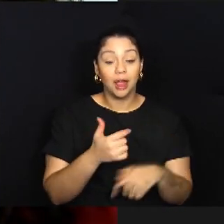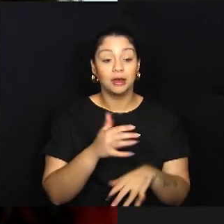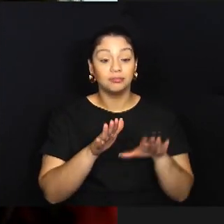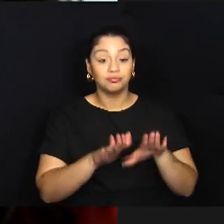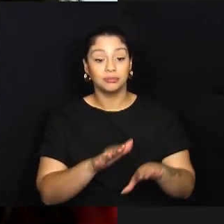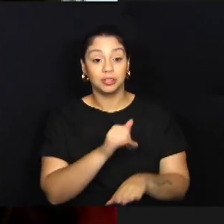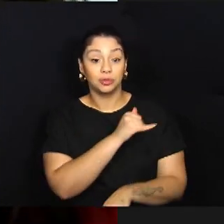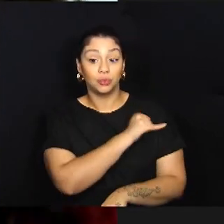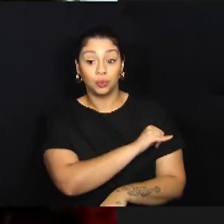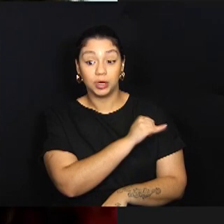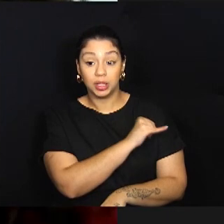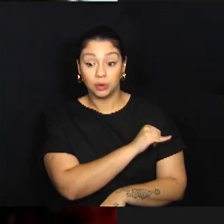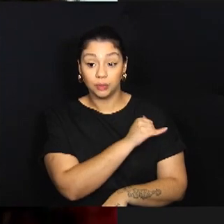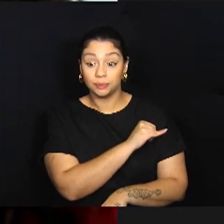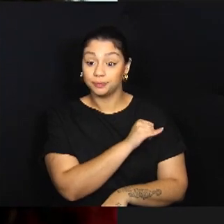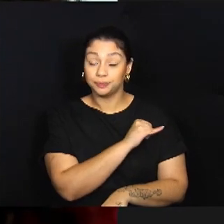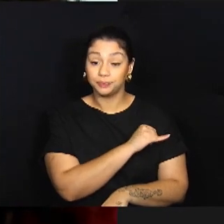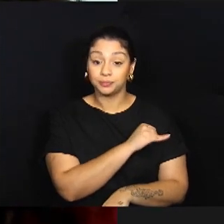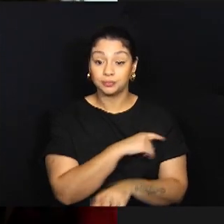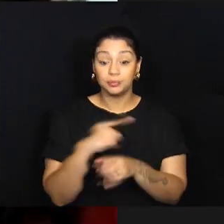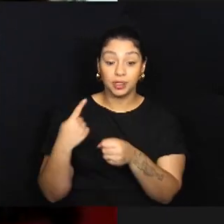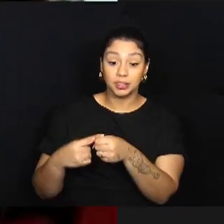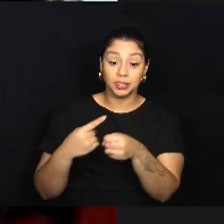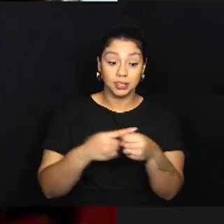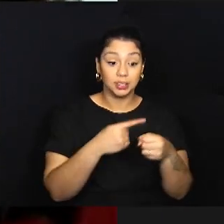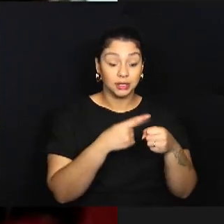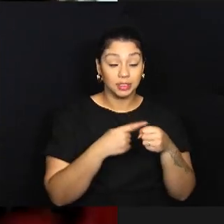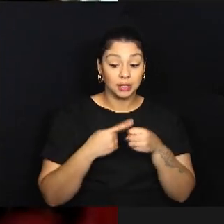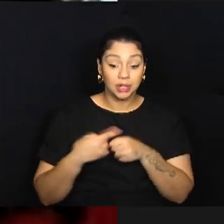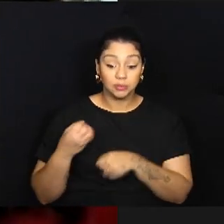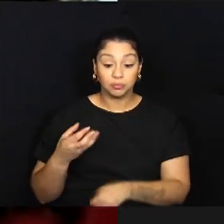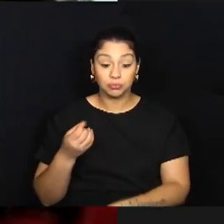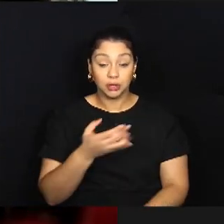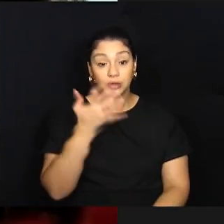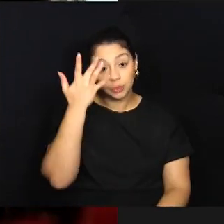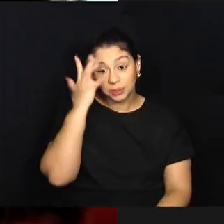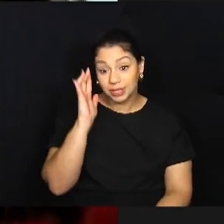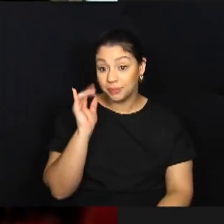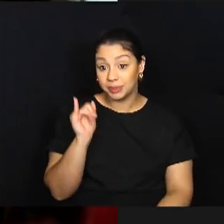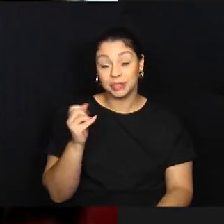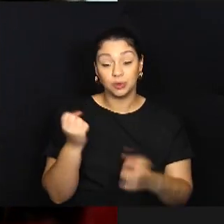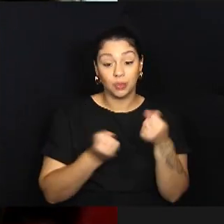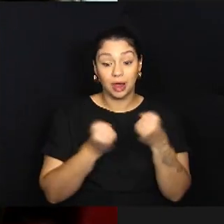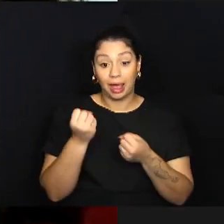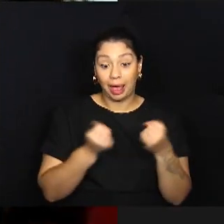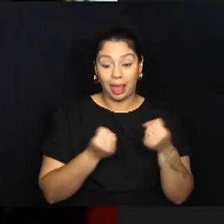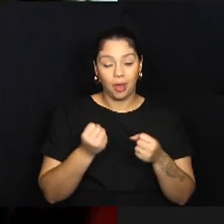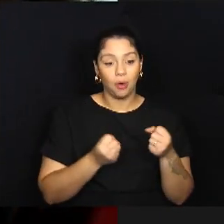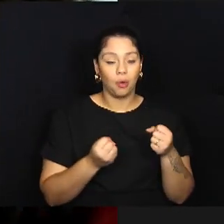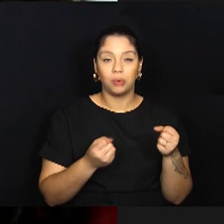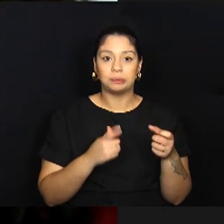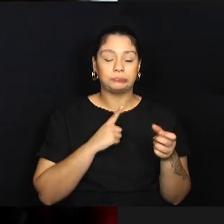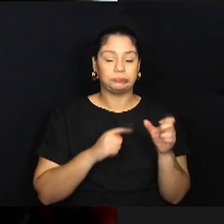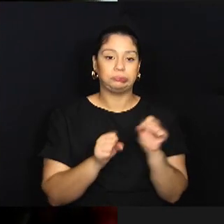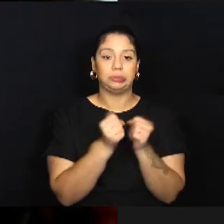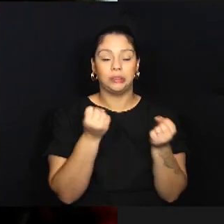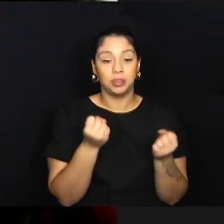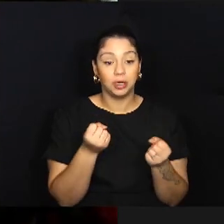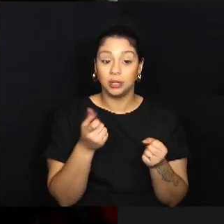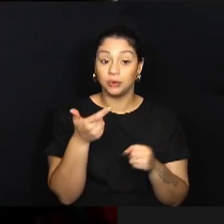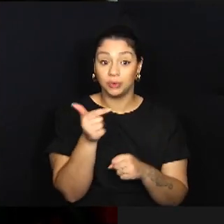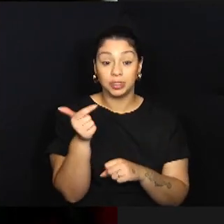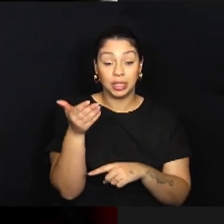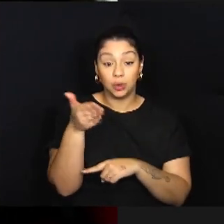expedição ela é muito dinâmica, a gente está cada dia numa cidade, a gente não sabe se o pneu do carro vai furar, se vai ter um problema, então a gente não reserva hotel com